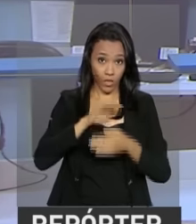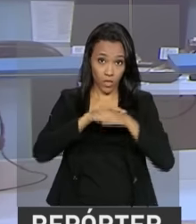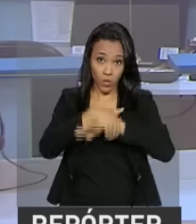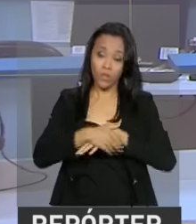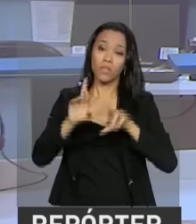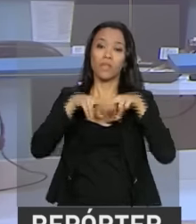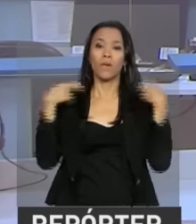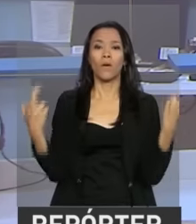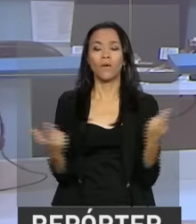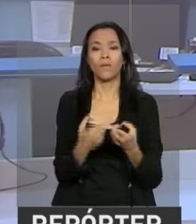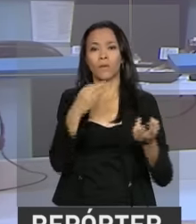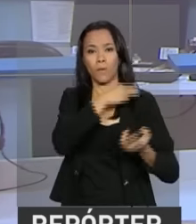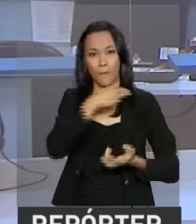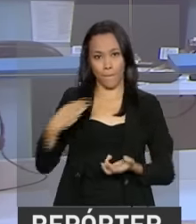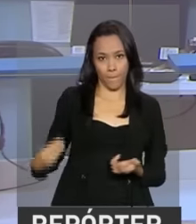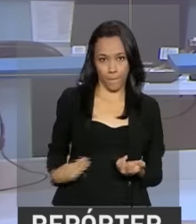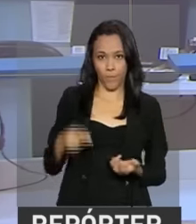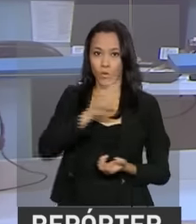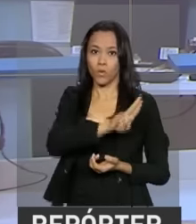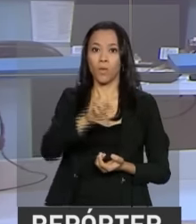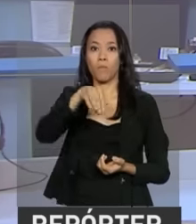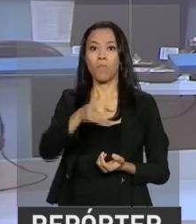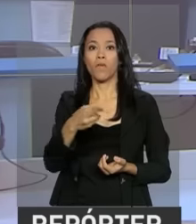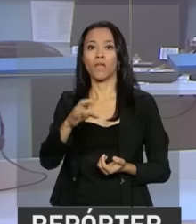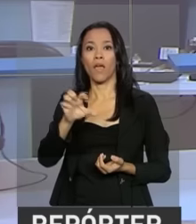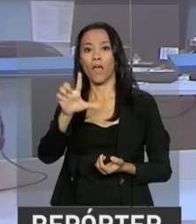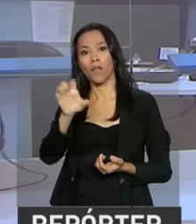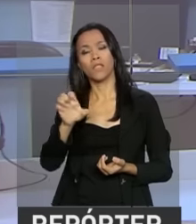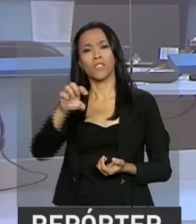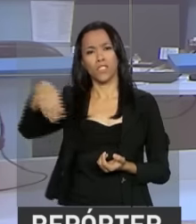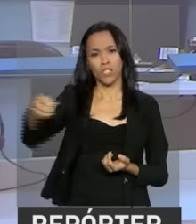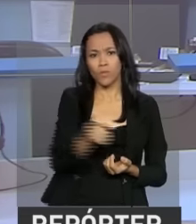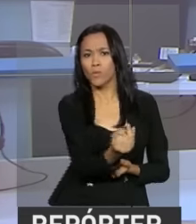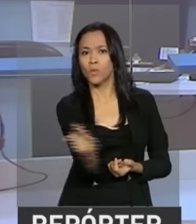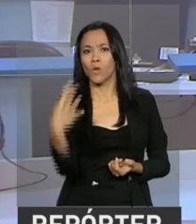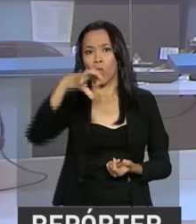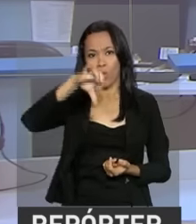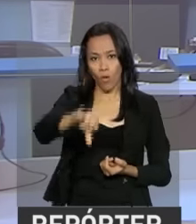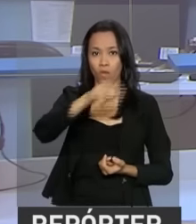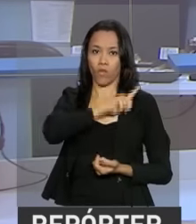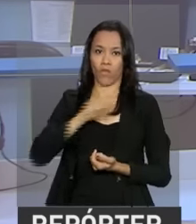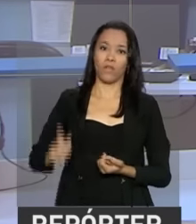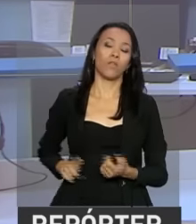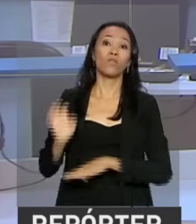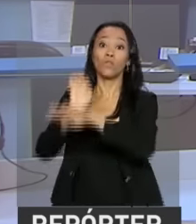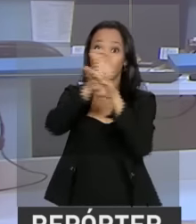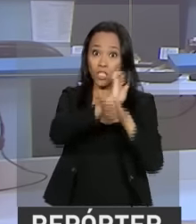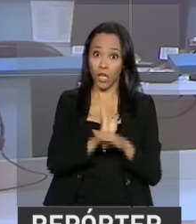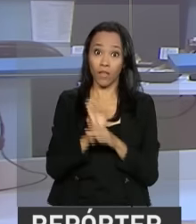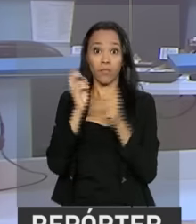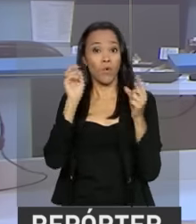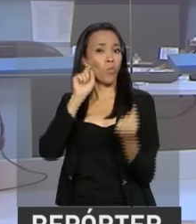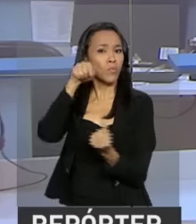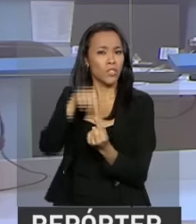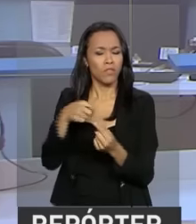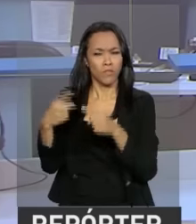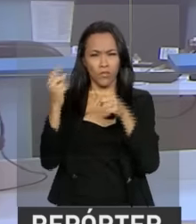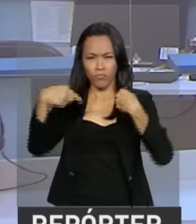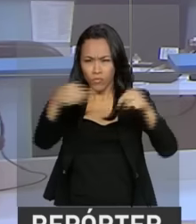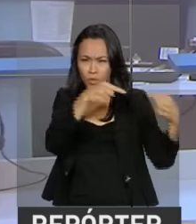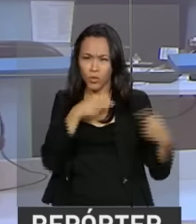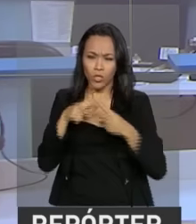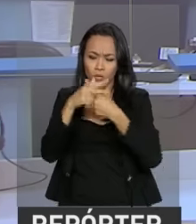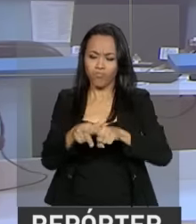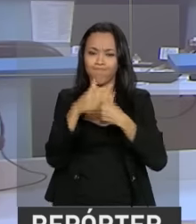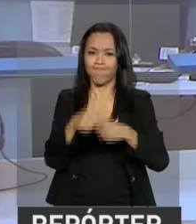ministro da Fazenda Henrique merelles e nove governadores para discutir o ajuste fiscal dos Estados a repórter lona Karen acompanhou